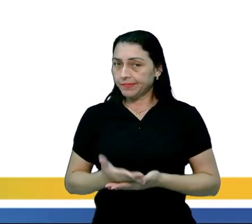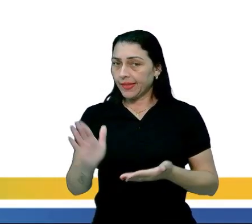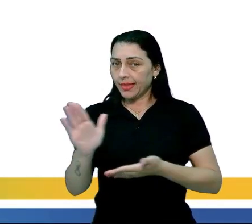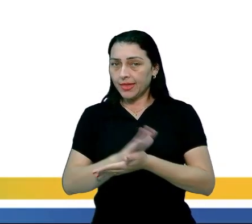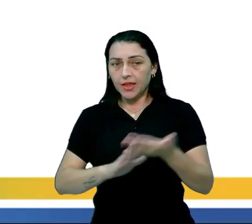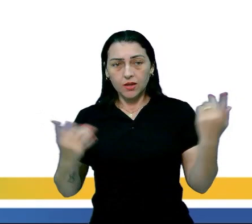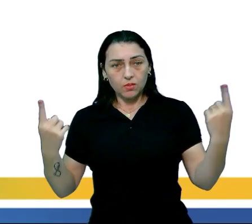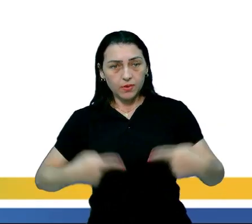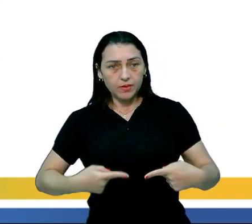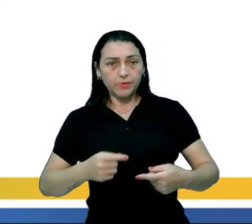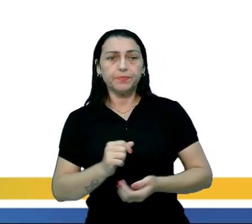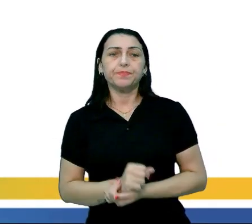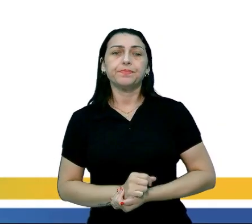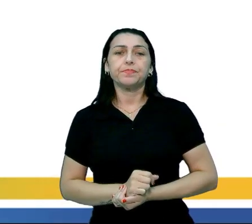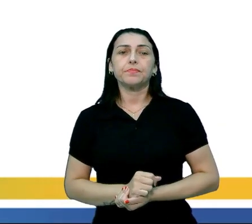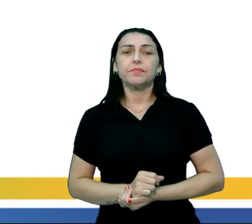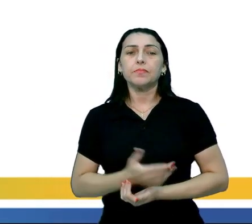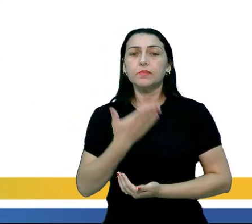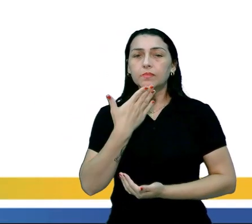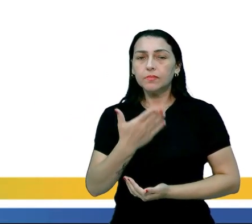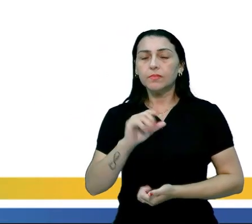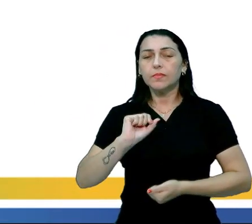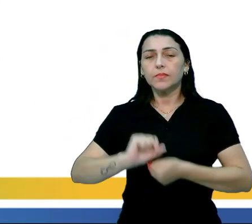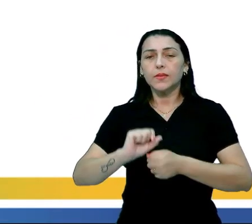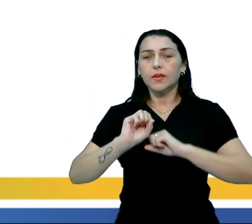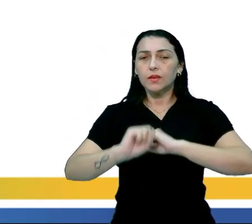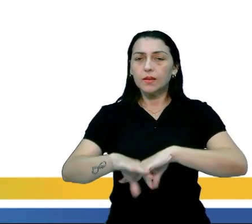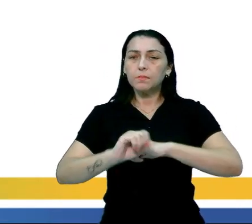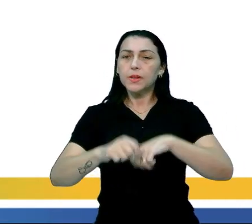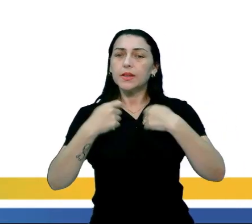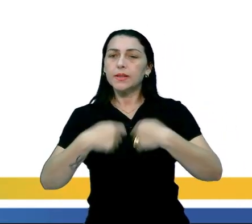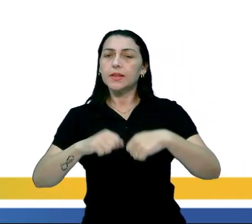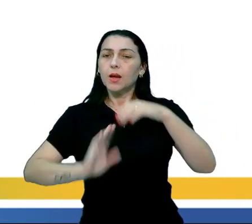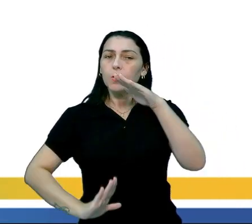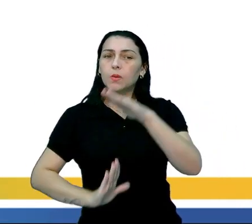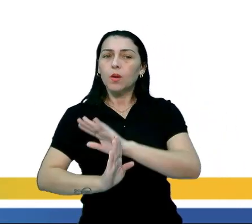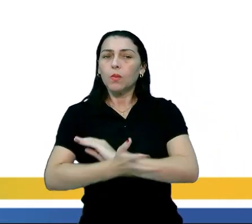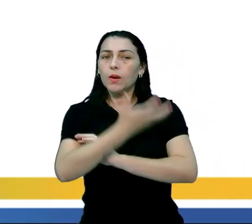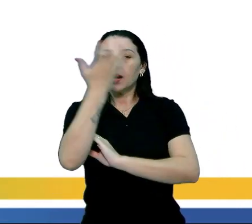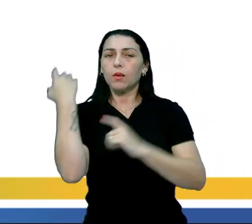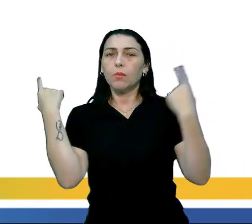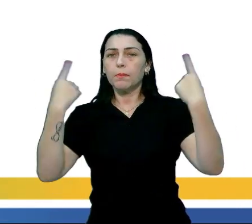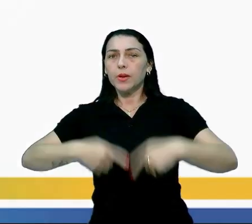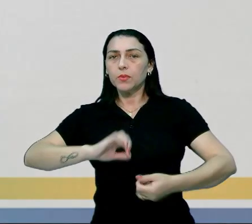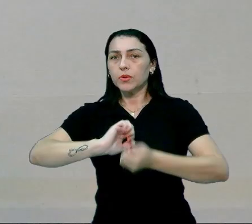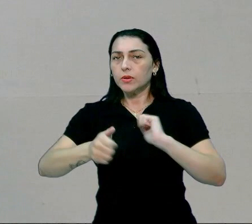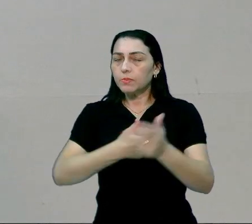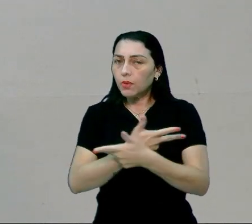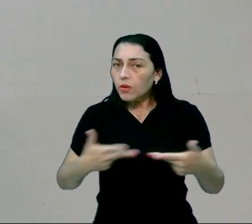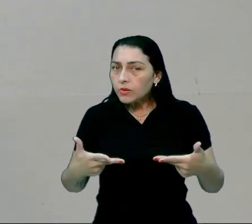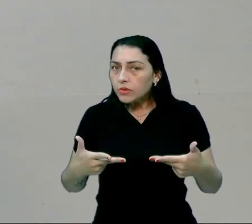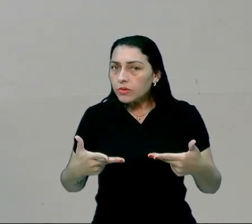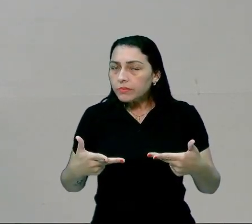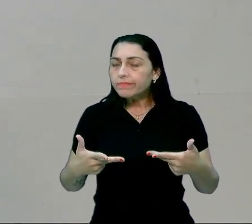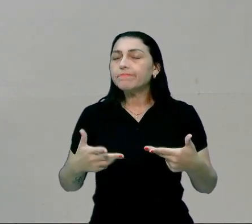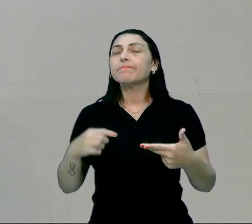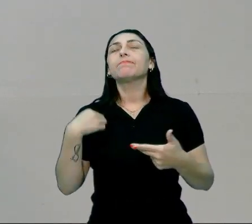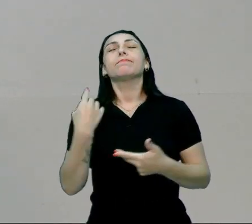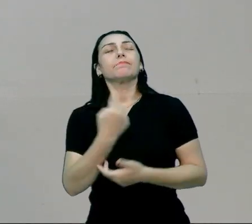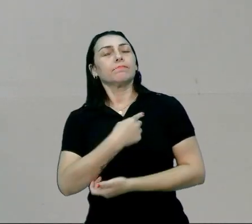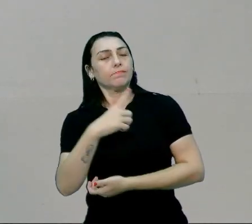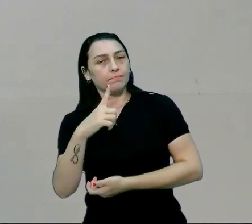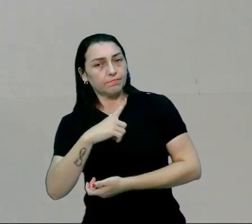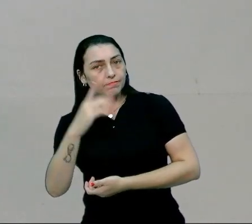de competição. Os apelos recreativos e educativos devem superar o caráter competitivo do esporte. A gente tem